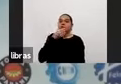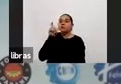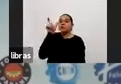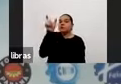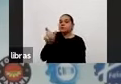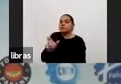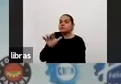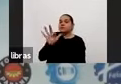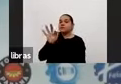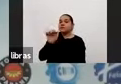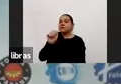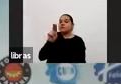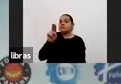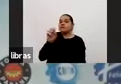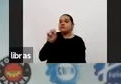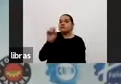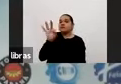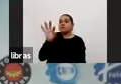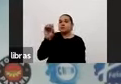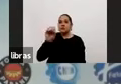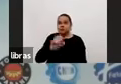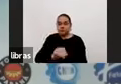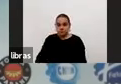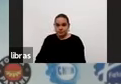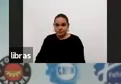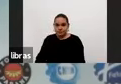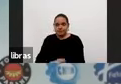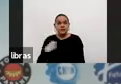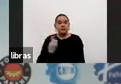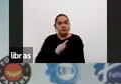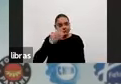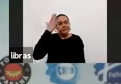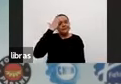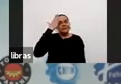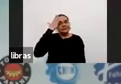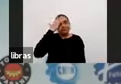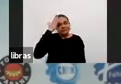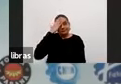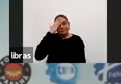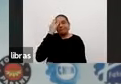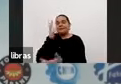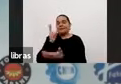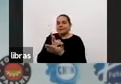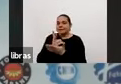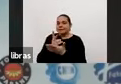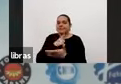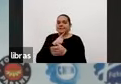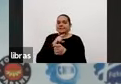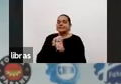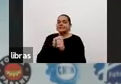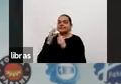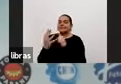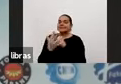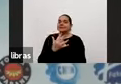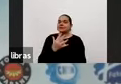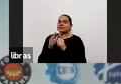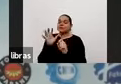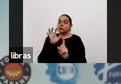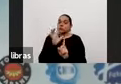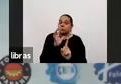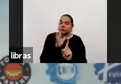Júnior. Nós sabemos que, apesar dos impactos da pandemia no primeiro semestre, foram feitos